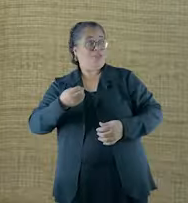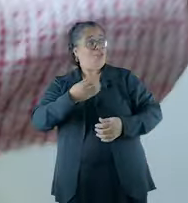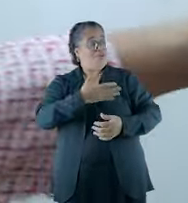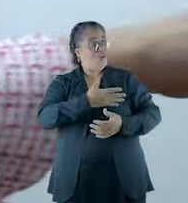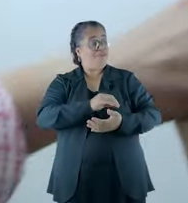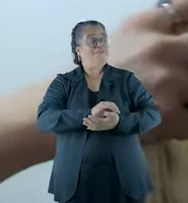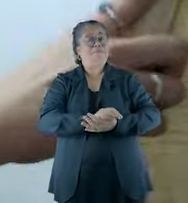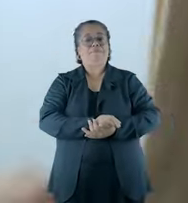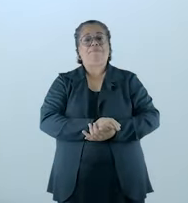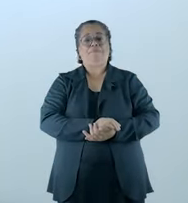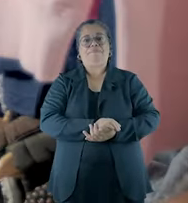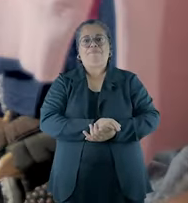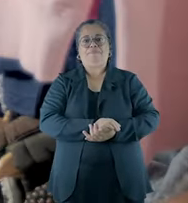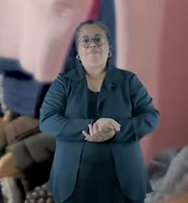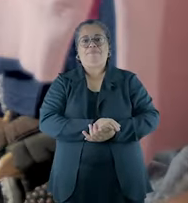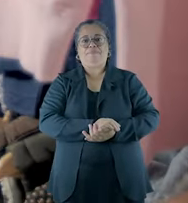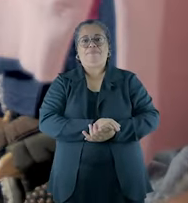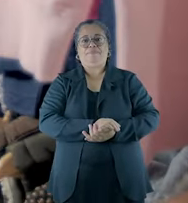novo,